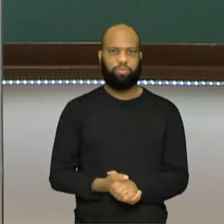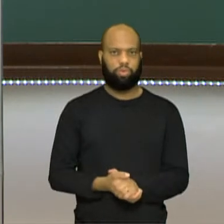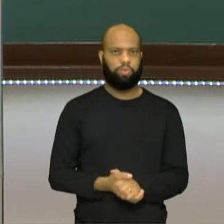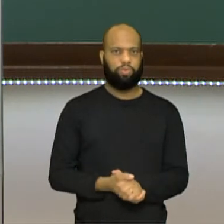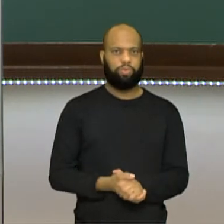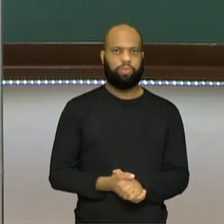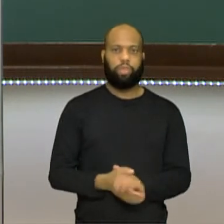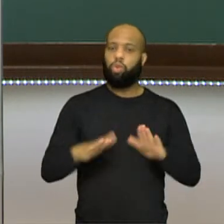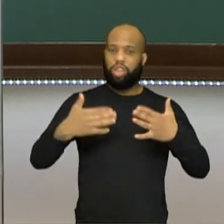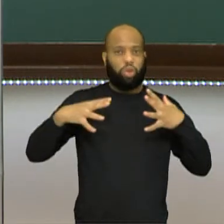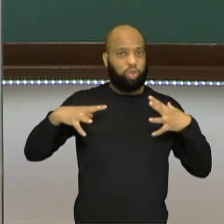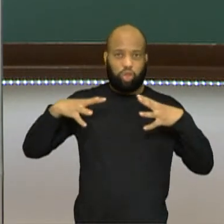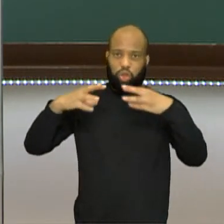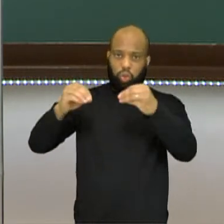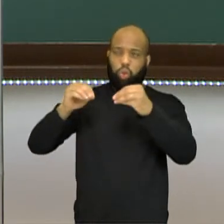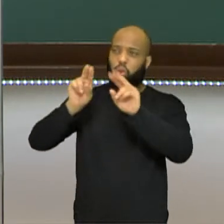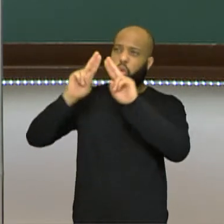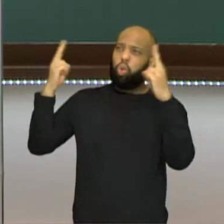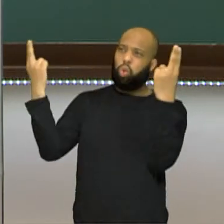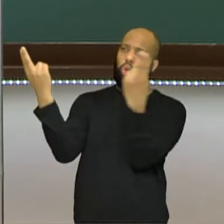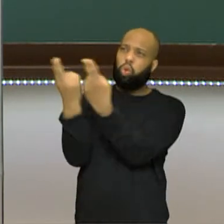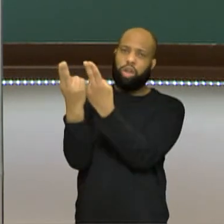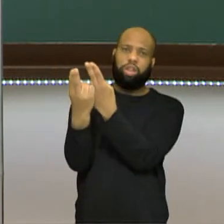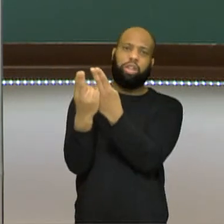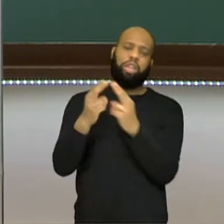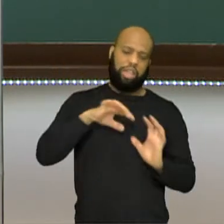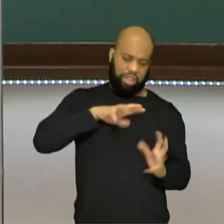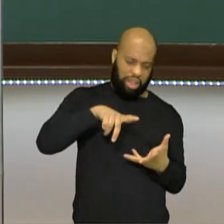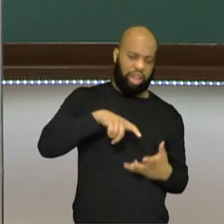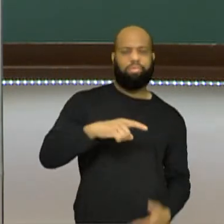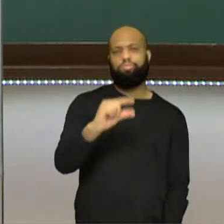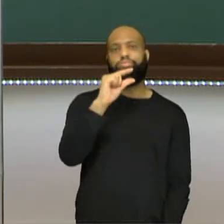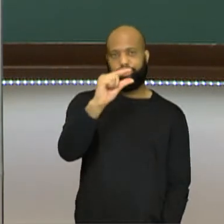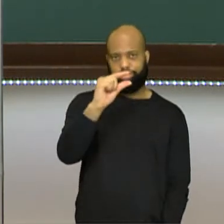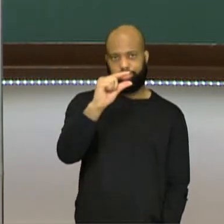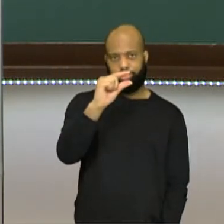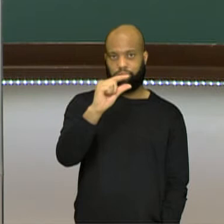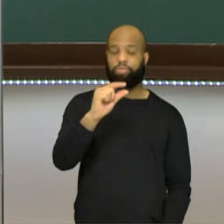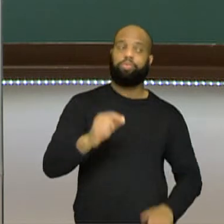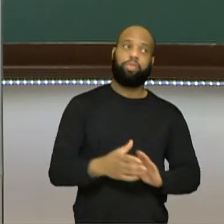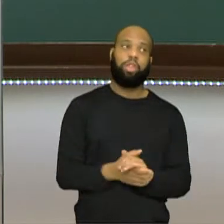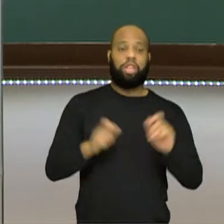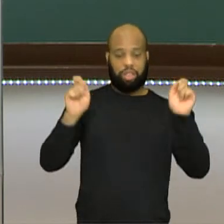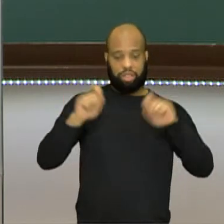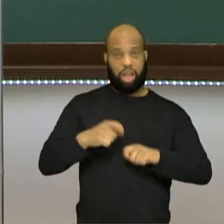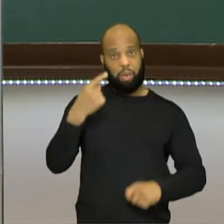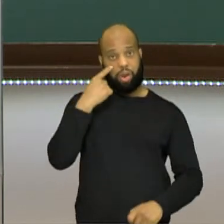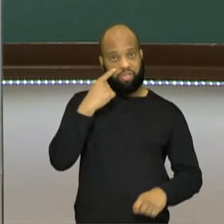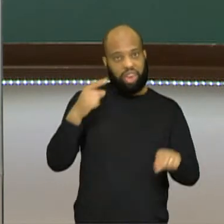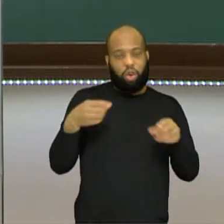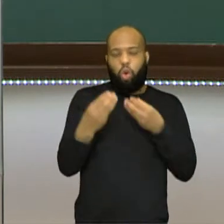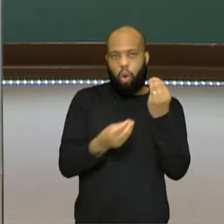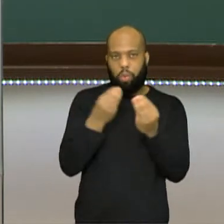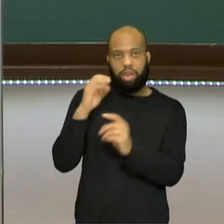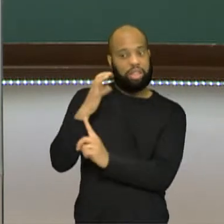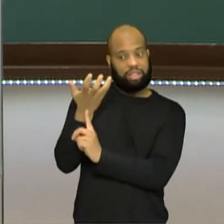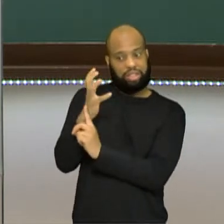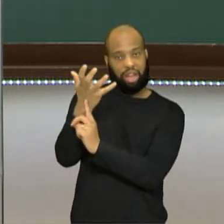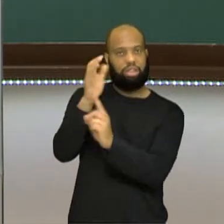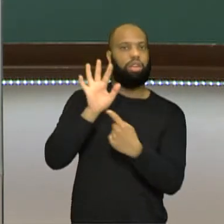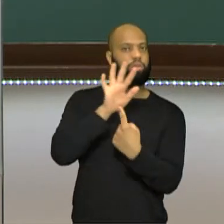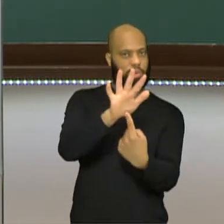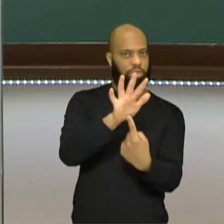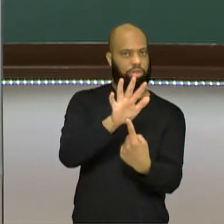Láctea, enfim, de todas essas extensões e cálculos que nós podemos fazer e verificar através dos nossos satélites e, principalmente,